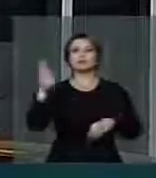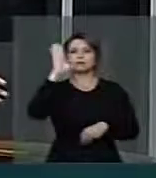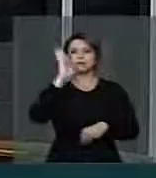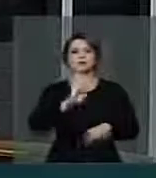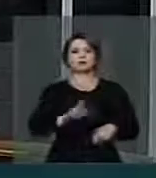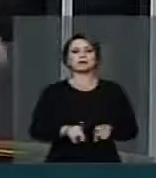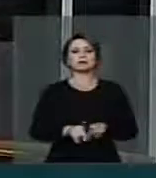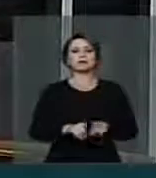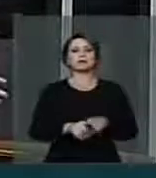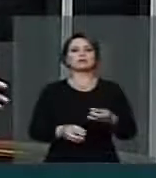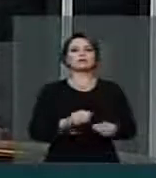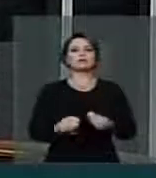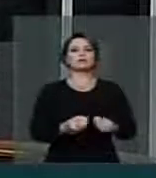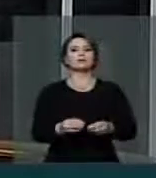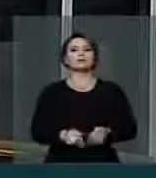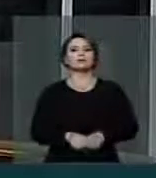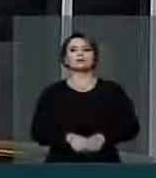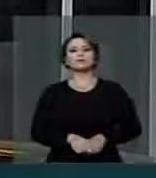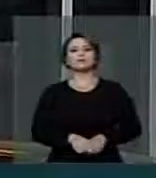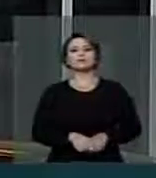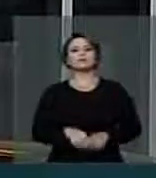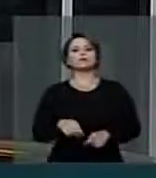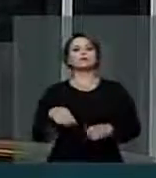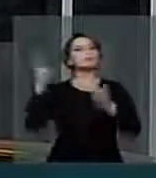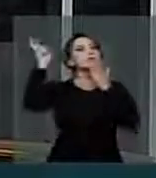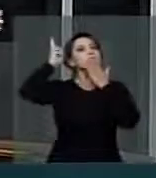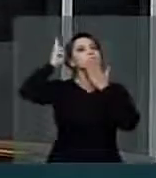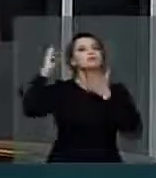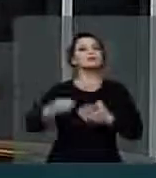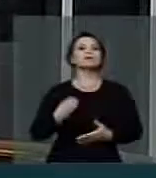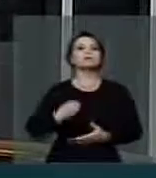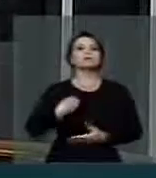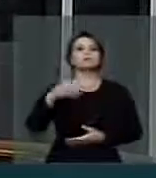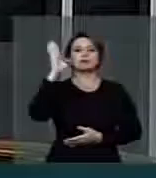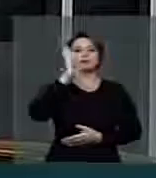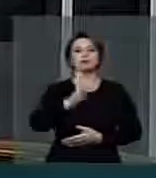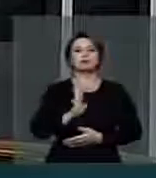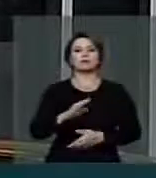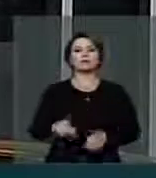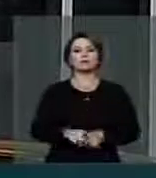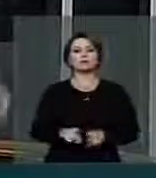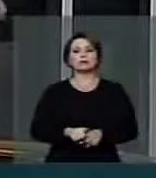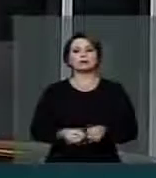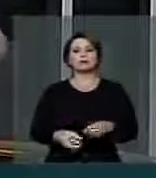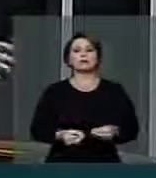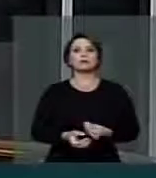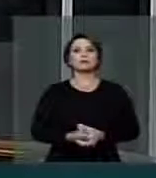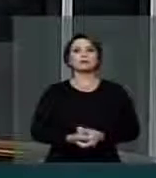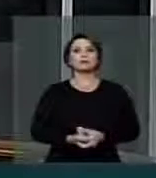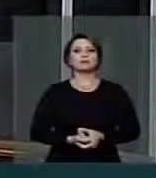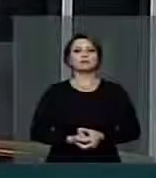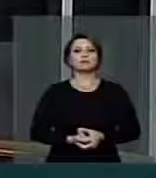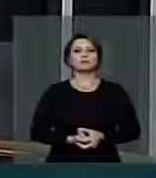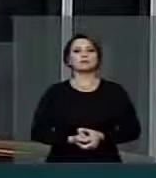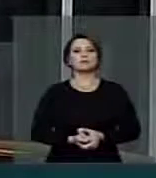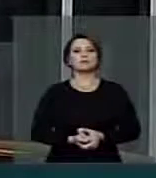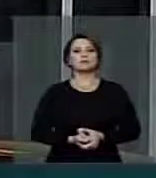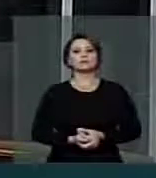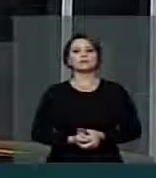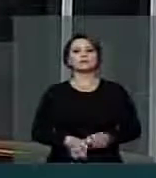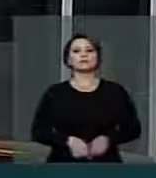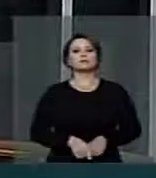era ocupado por nações indígenas. Afirmam as estatísticas que quando Álvares Cabral chegou aqui